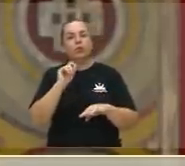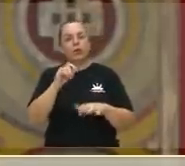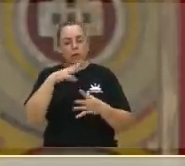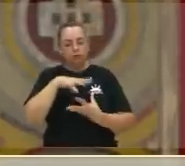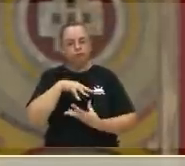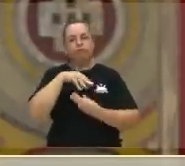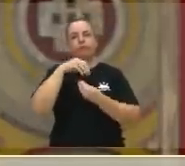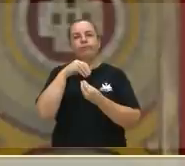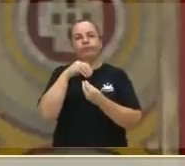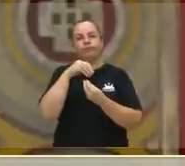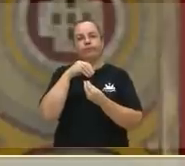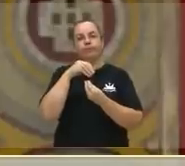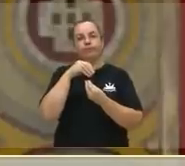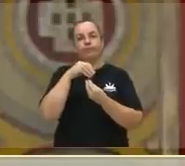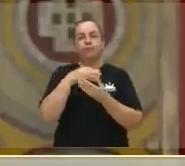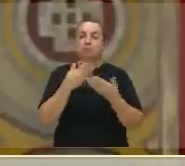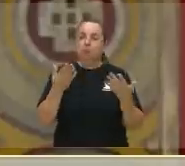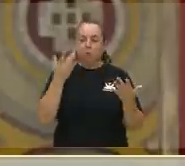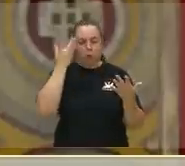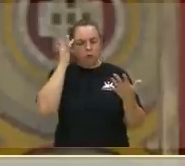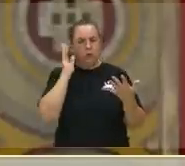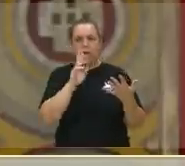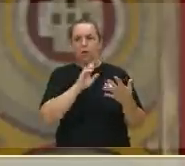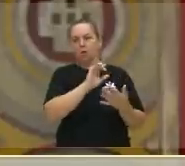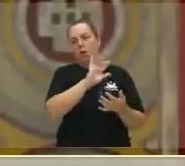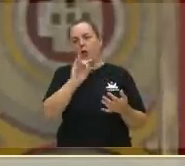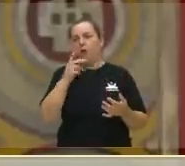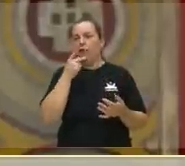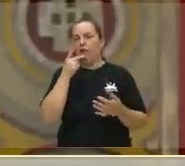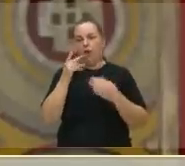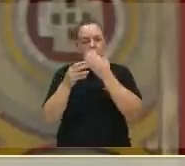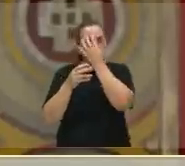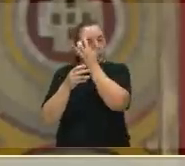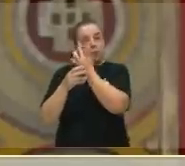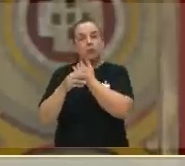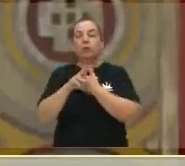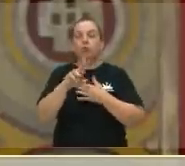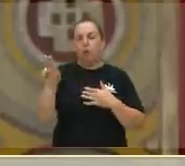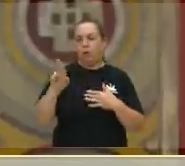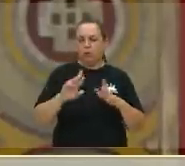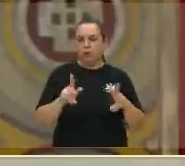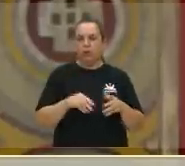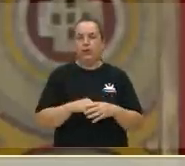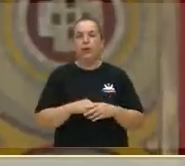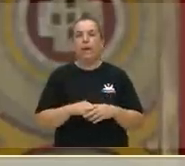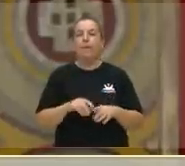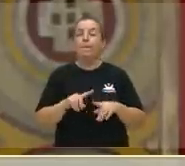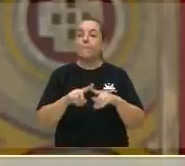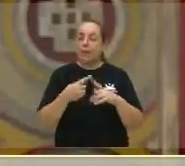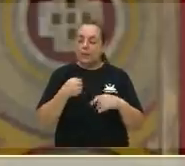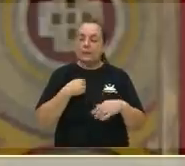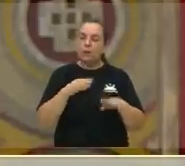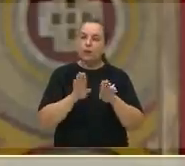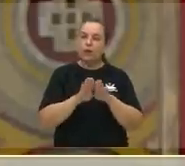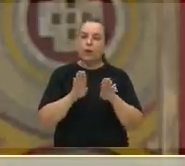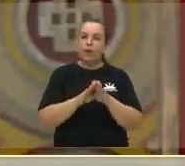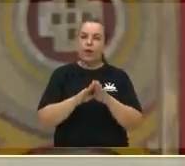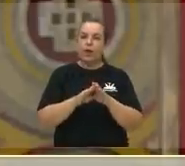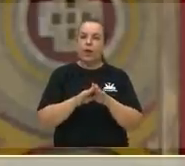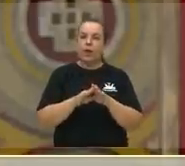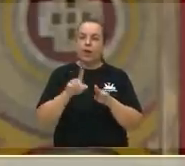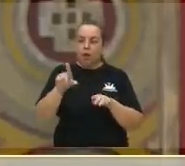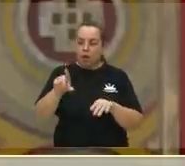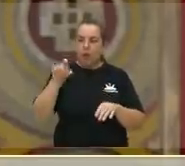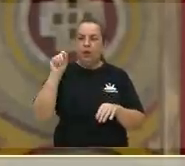se assim alguns chamam mas também eu prefiro a palavra uma contrição